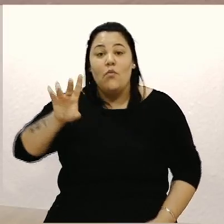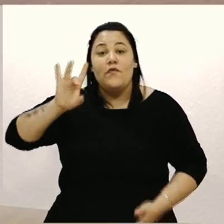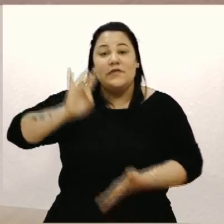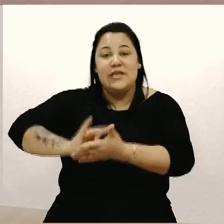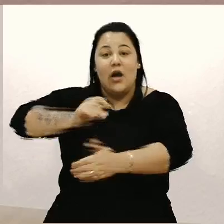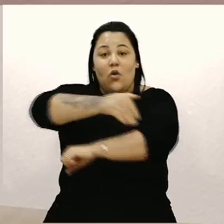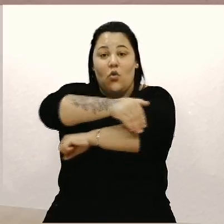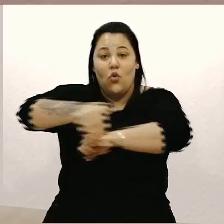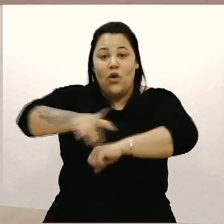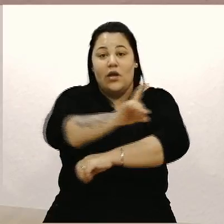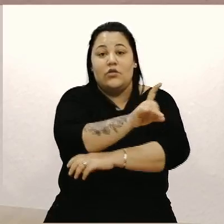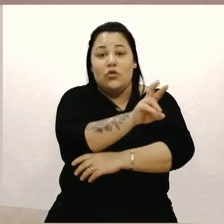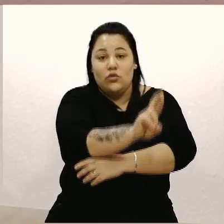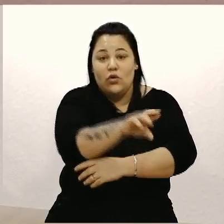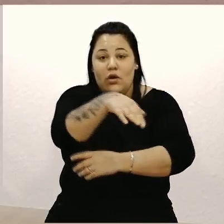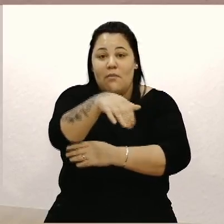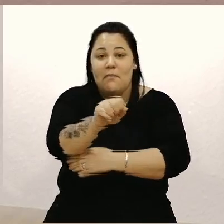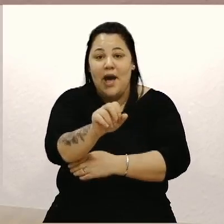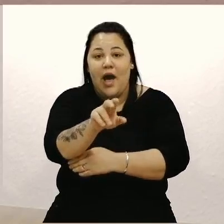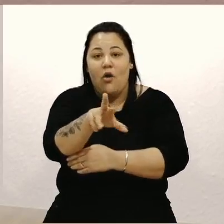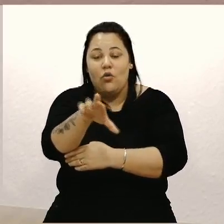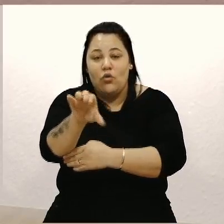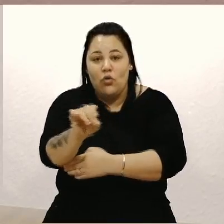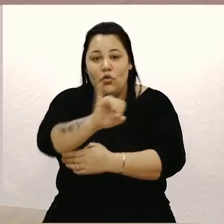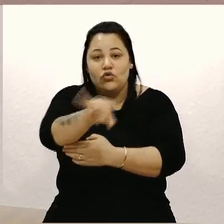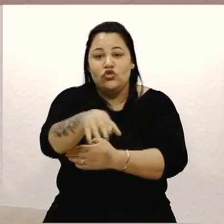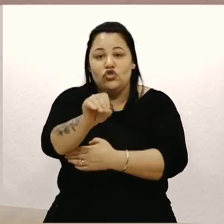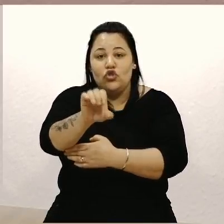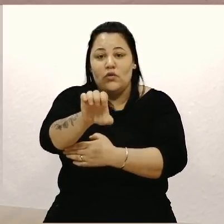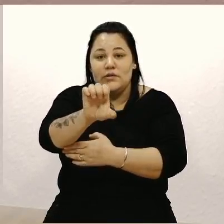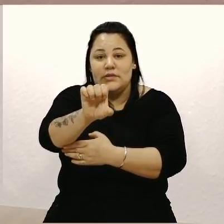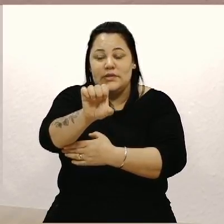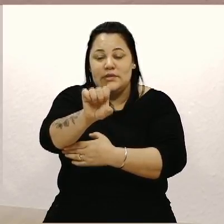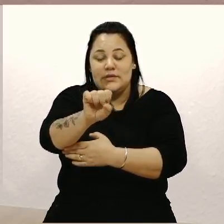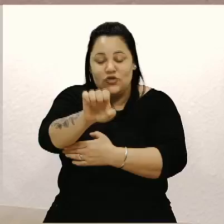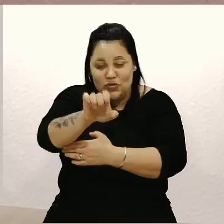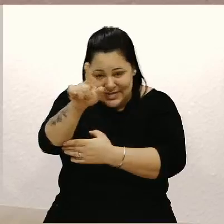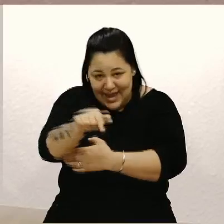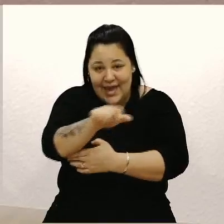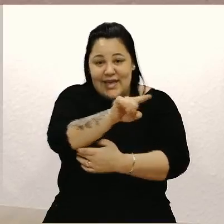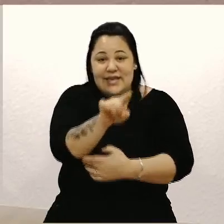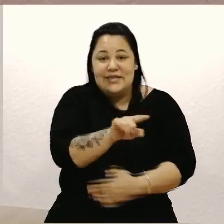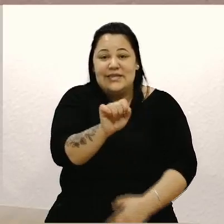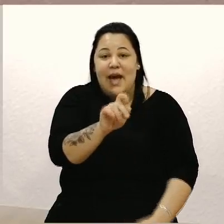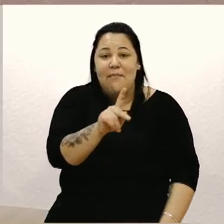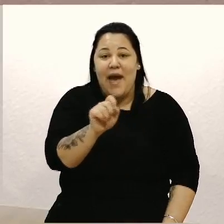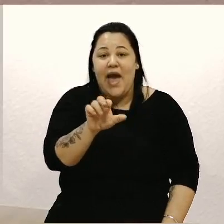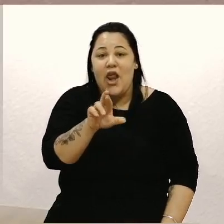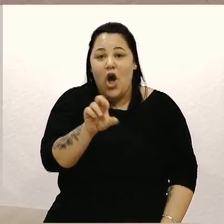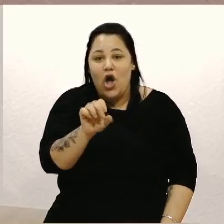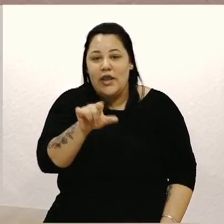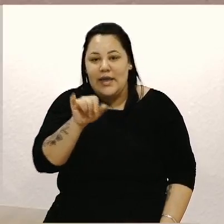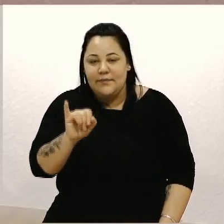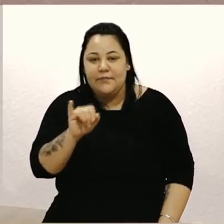Rua Dr. Mauro José Zaparoli. Relator, vereador Lucas Carenhato.